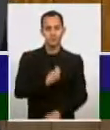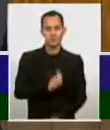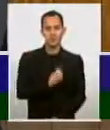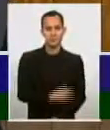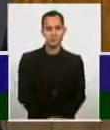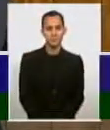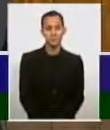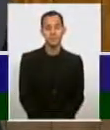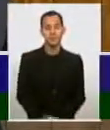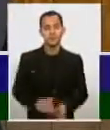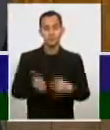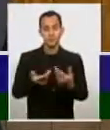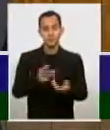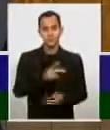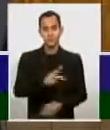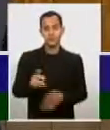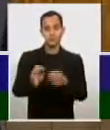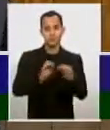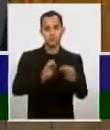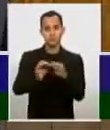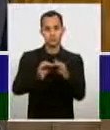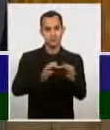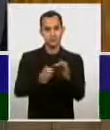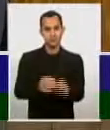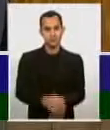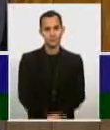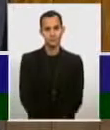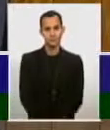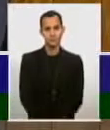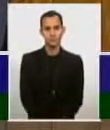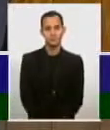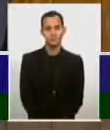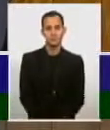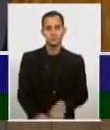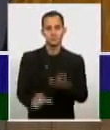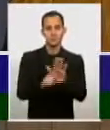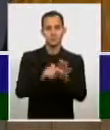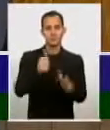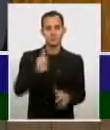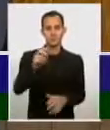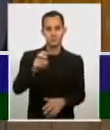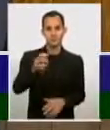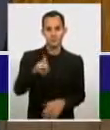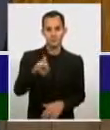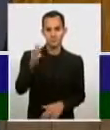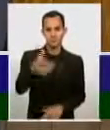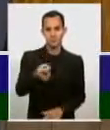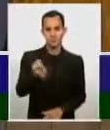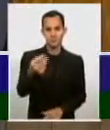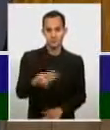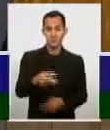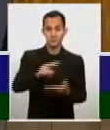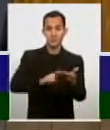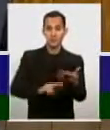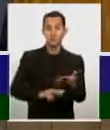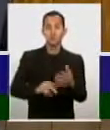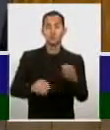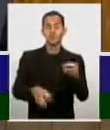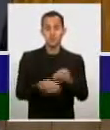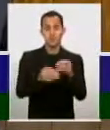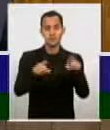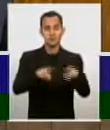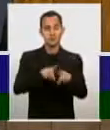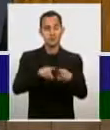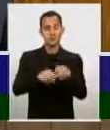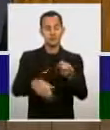membro. Portanto, senhor presidente, projeto de lei nº 156/2013 foi lido juntamente com a emenda